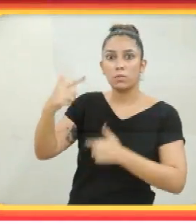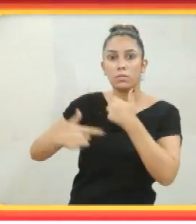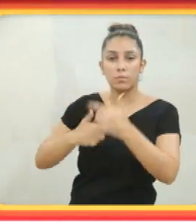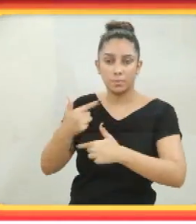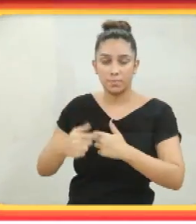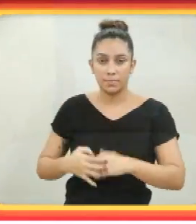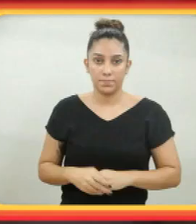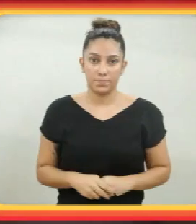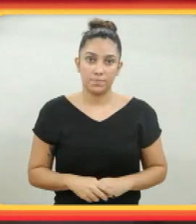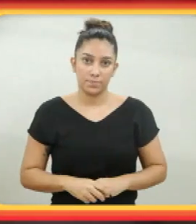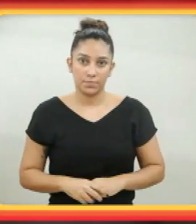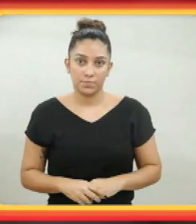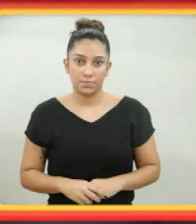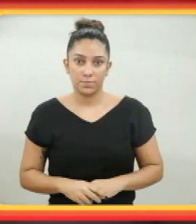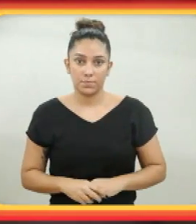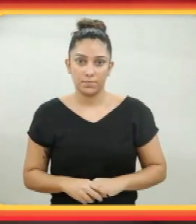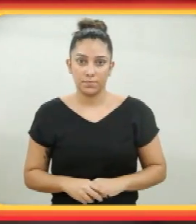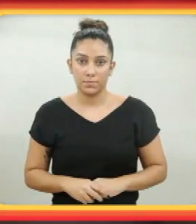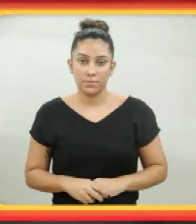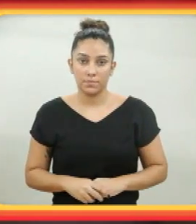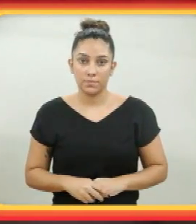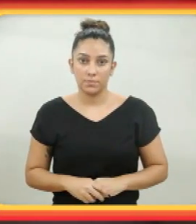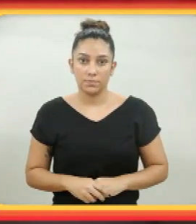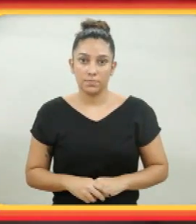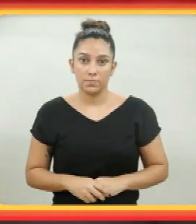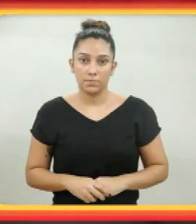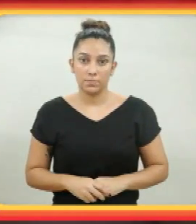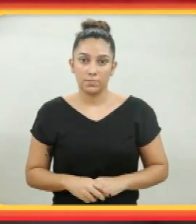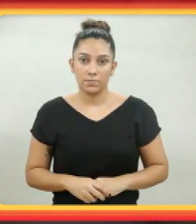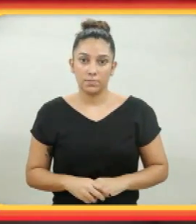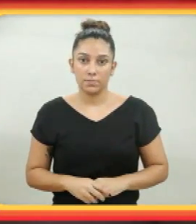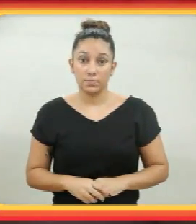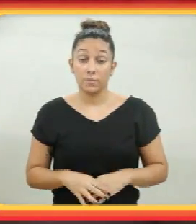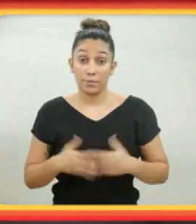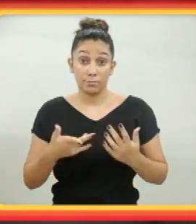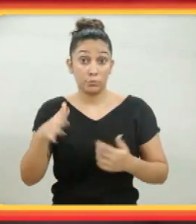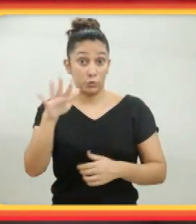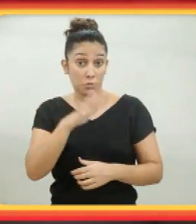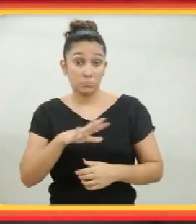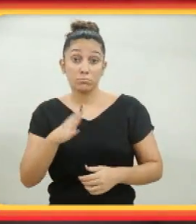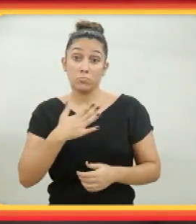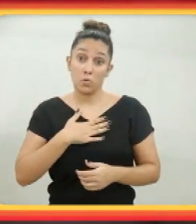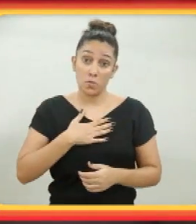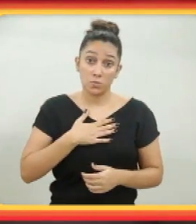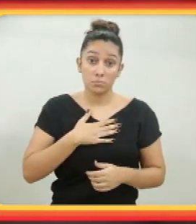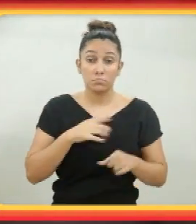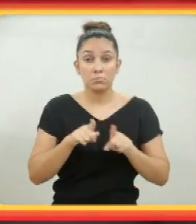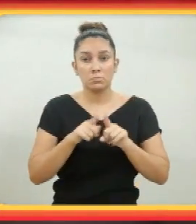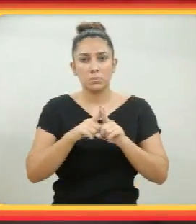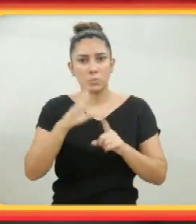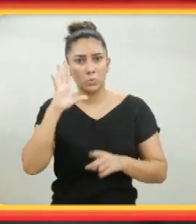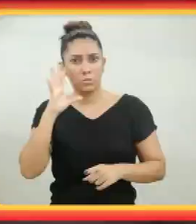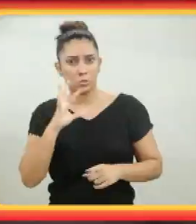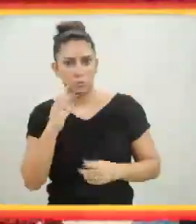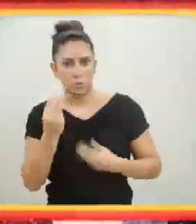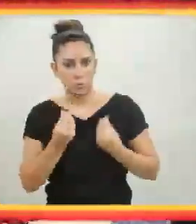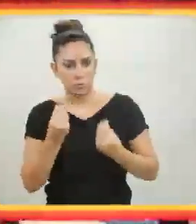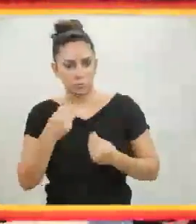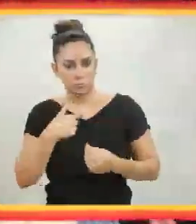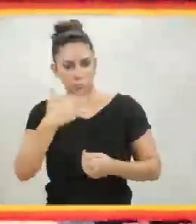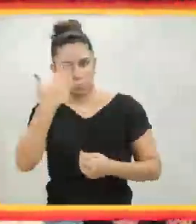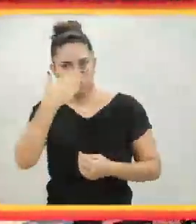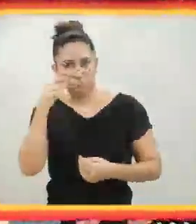vendo o seu trabalho? Geralmente gostam e não entendem como, sem enxergar, eu posso fazer